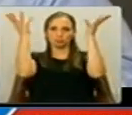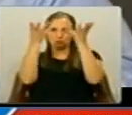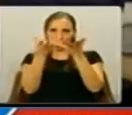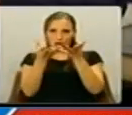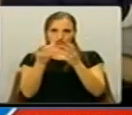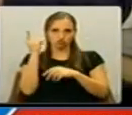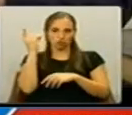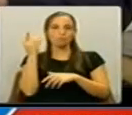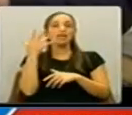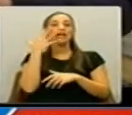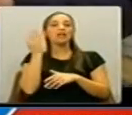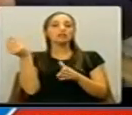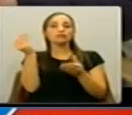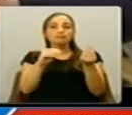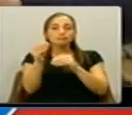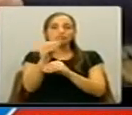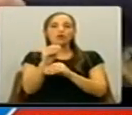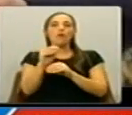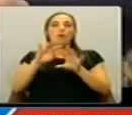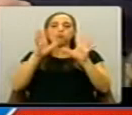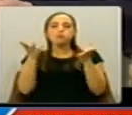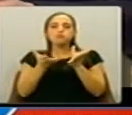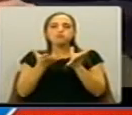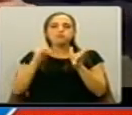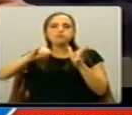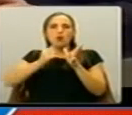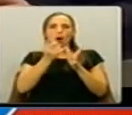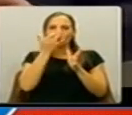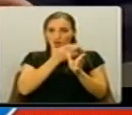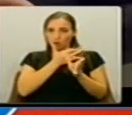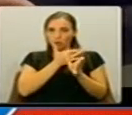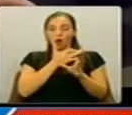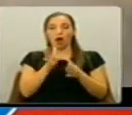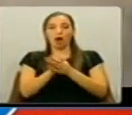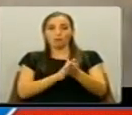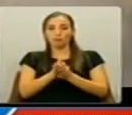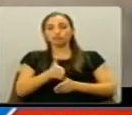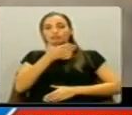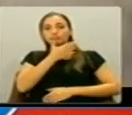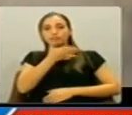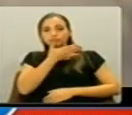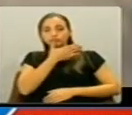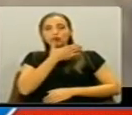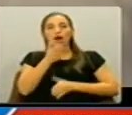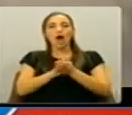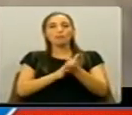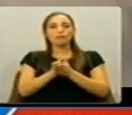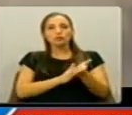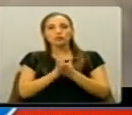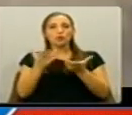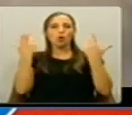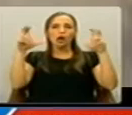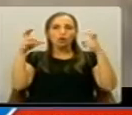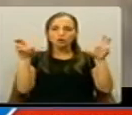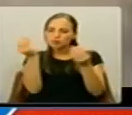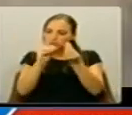então introduziu os chamados buracos de verme, e o que nos conta este filme é que o Kip Thorne forneceu todo um conjunto de equações para eles construírem